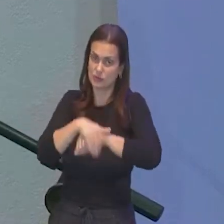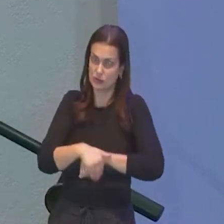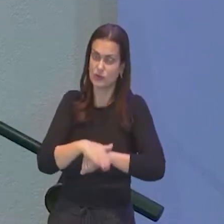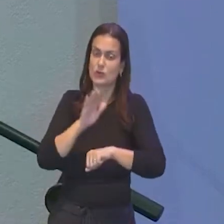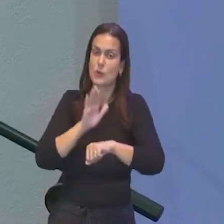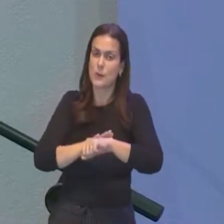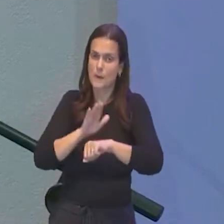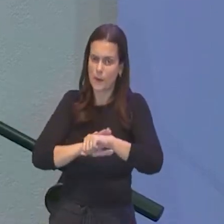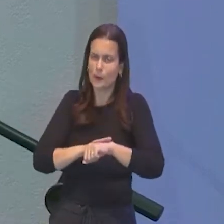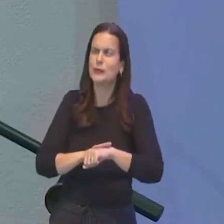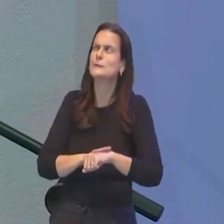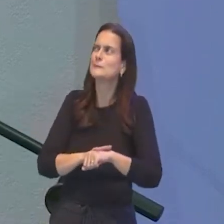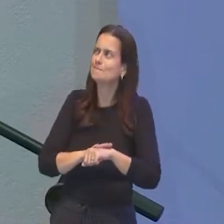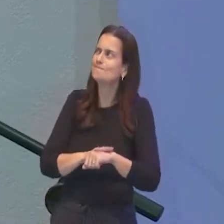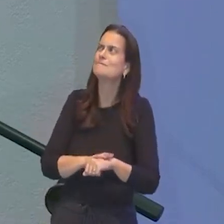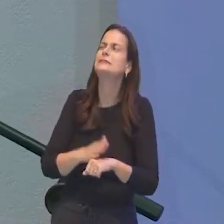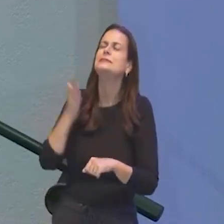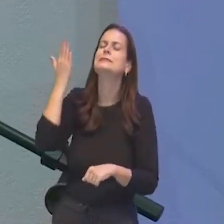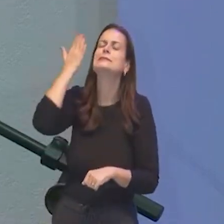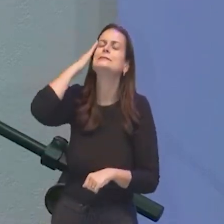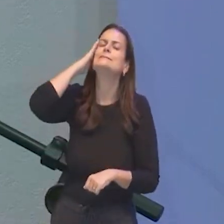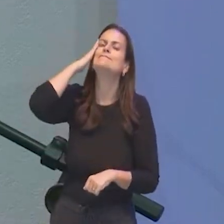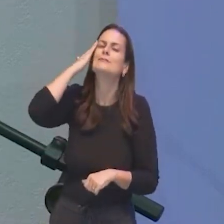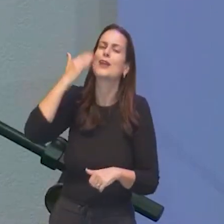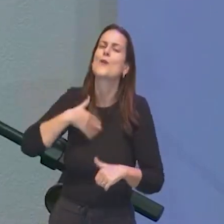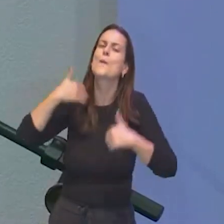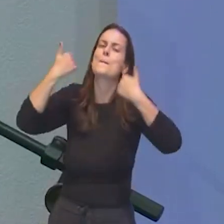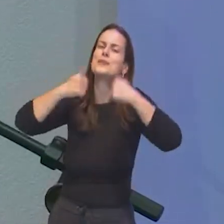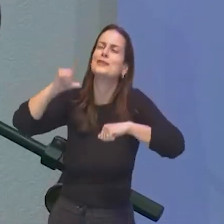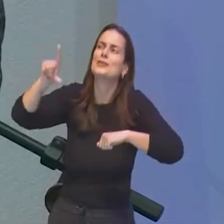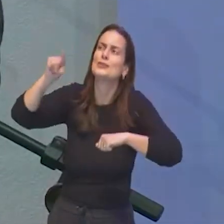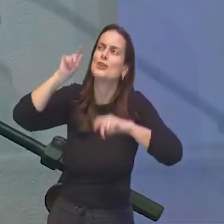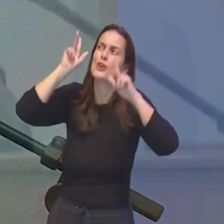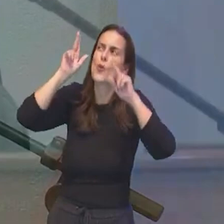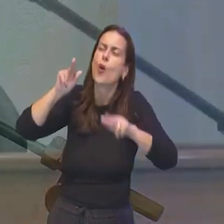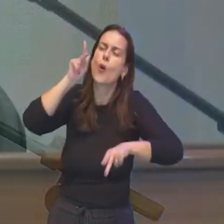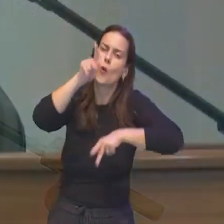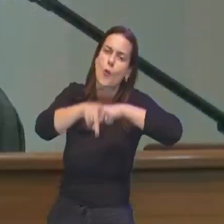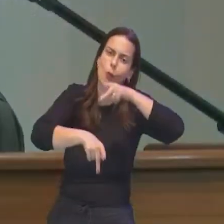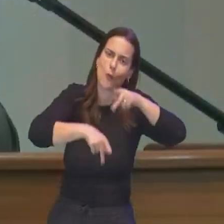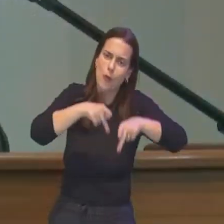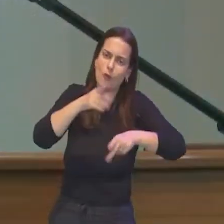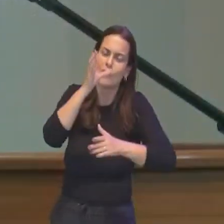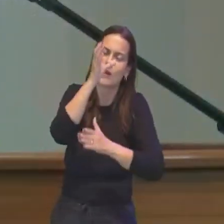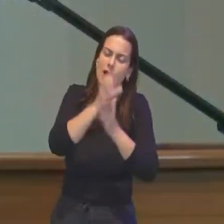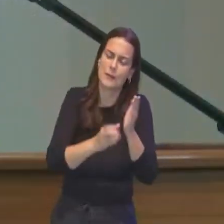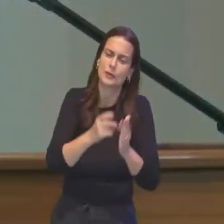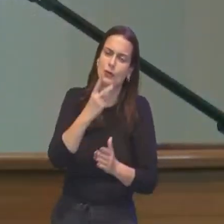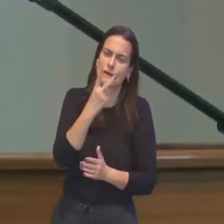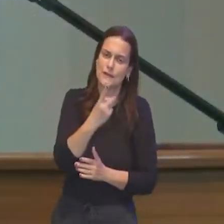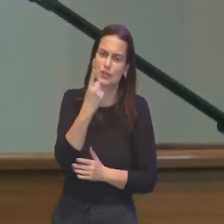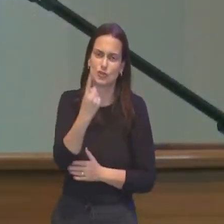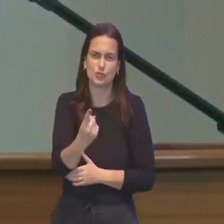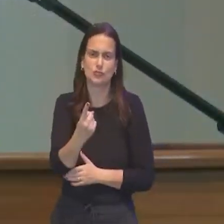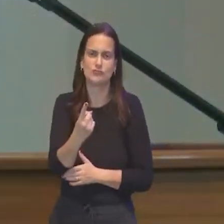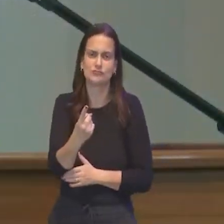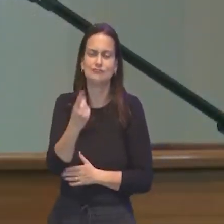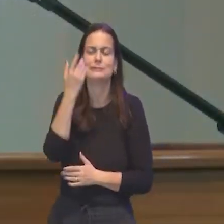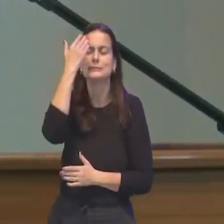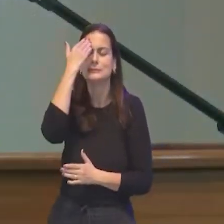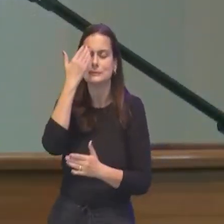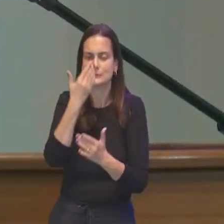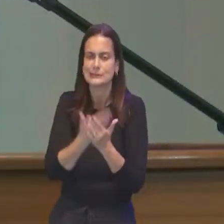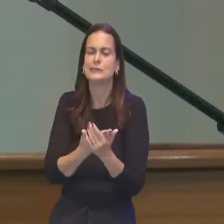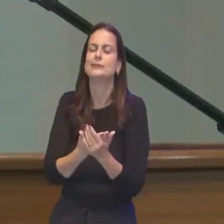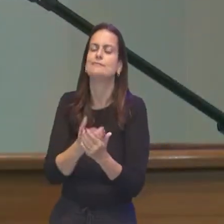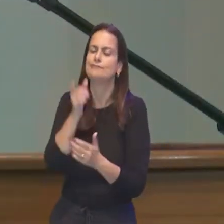de um reconhecimento de que você precisa fazer como aquele povo fez no capítulo 21 de Mateus, reconhecendo aquele